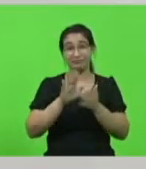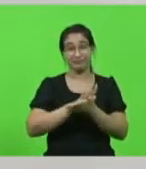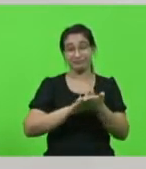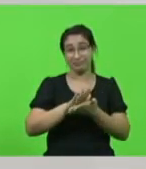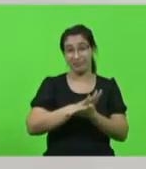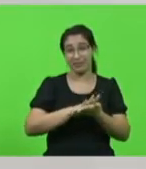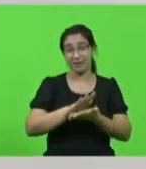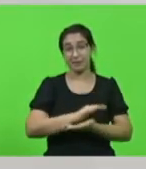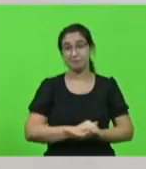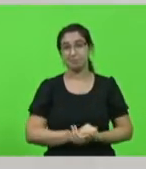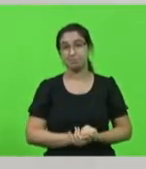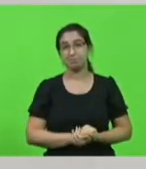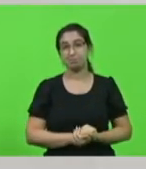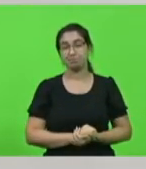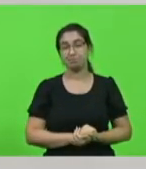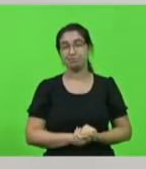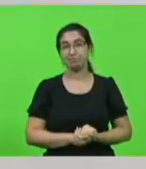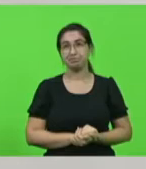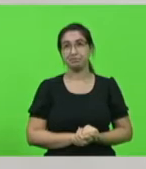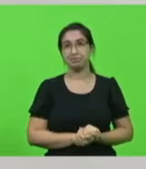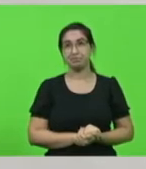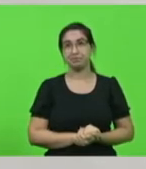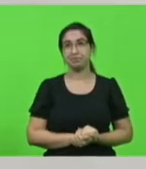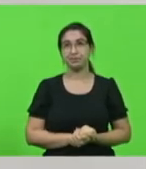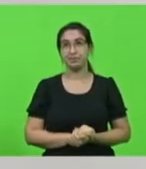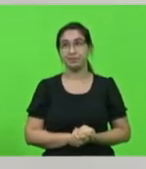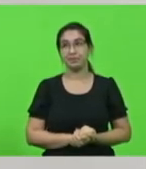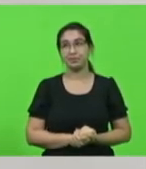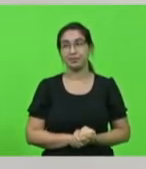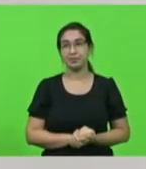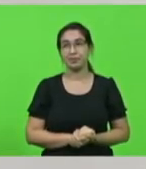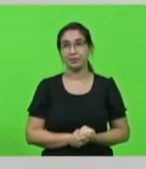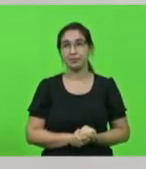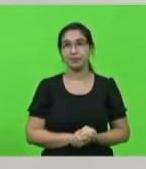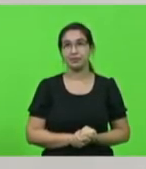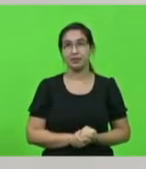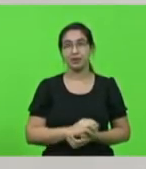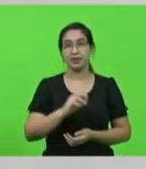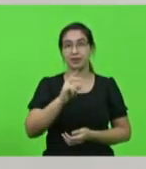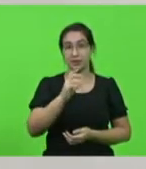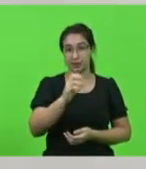Nada, como sempre, nada. E a minha CPI